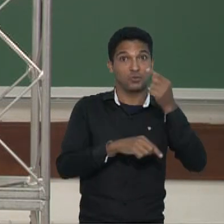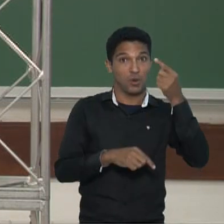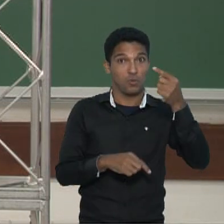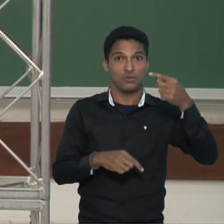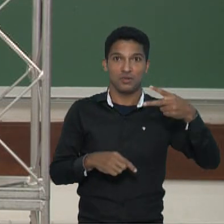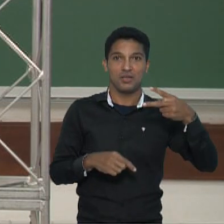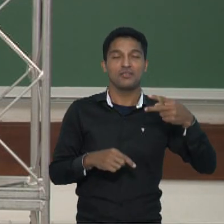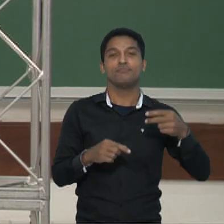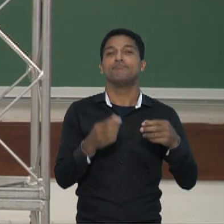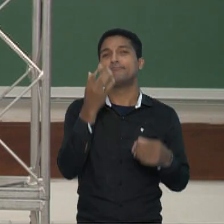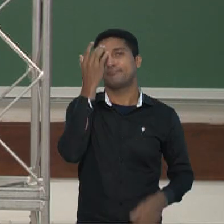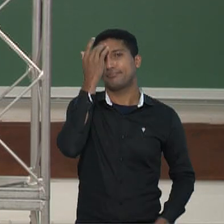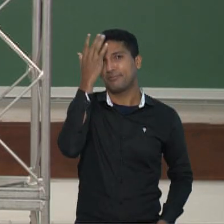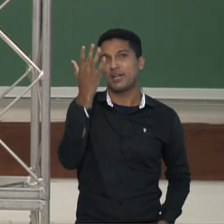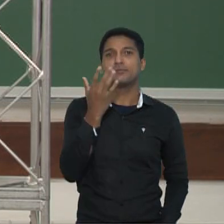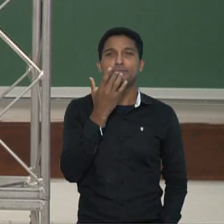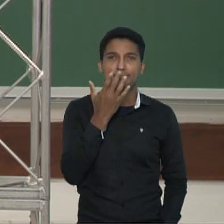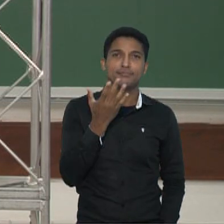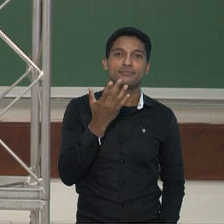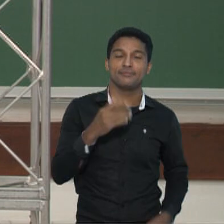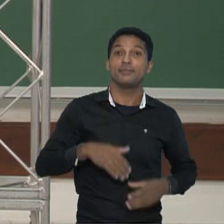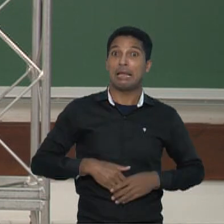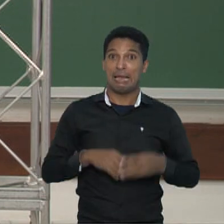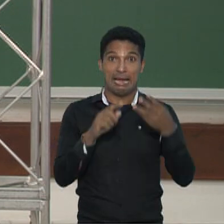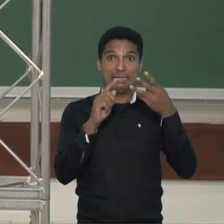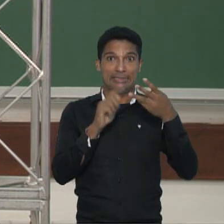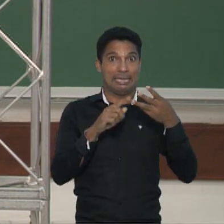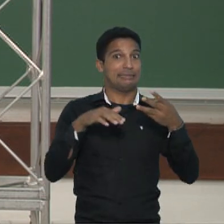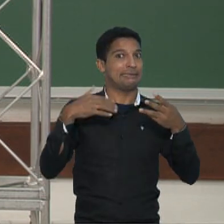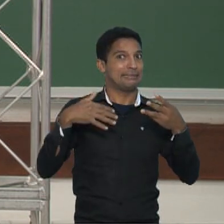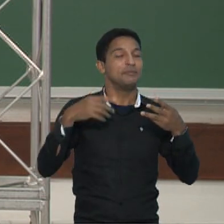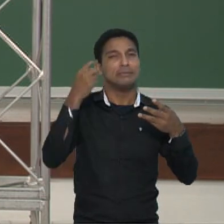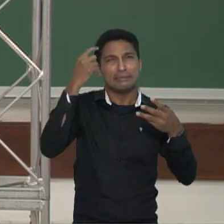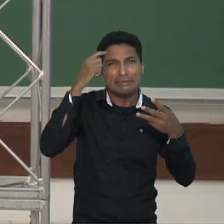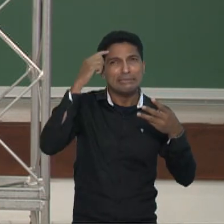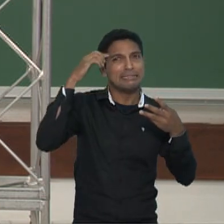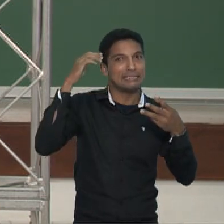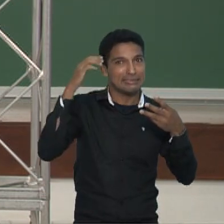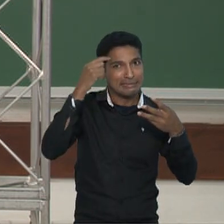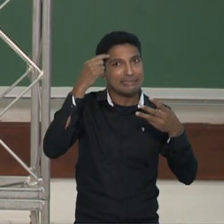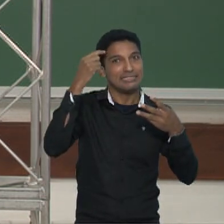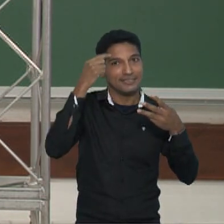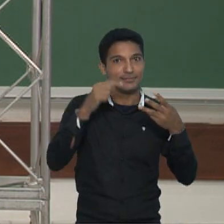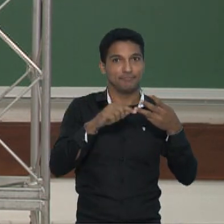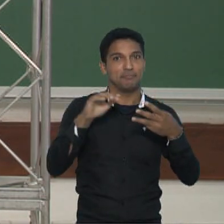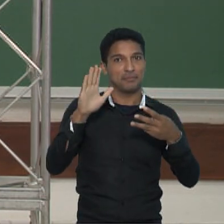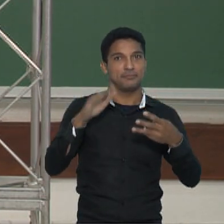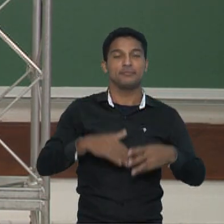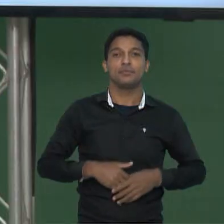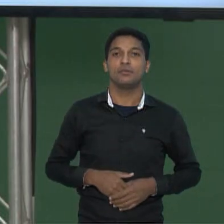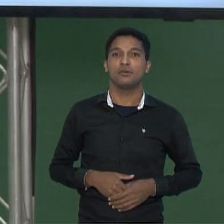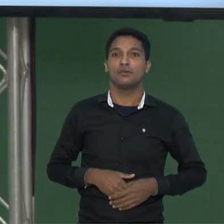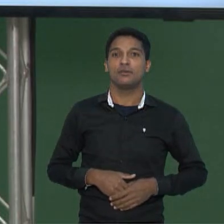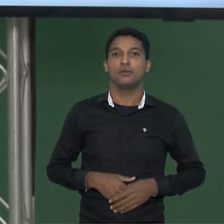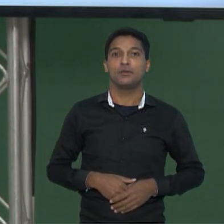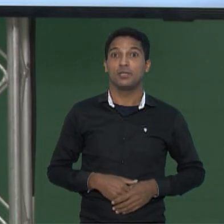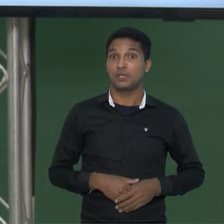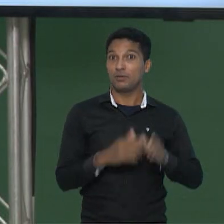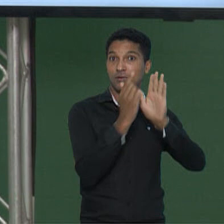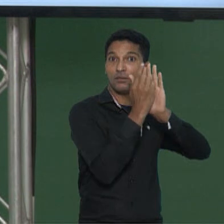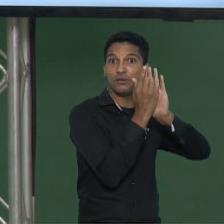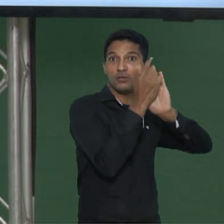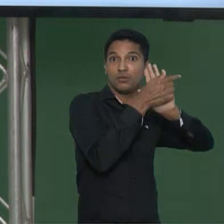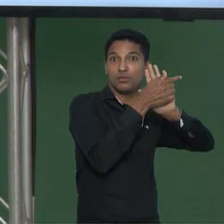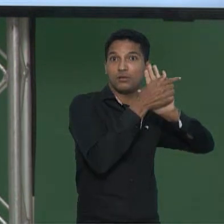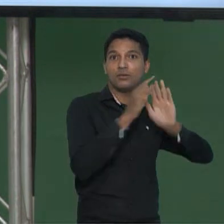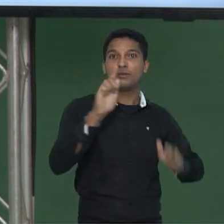foi? A 3 é que a gente teve que pensar um pouquinho mais. Então vamos conferir. O gênero que nós estamos